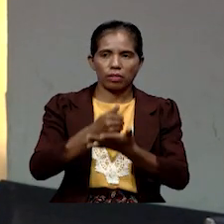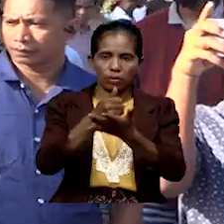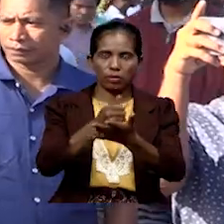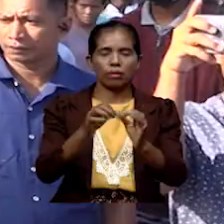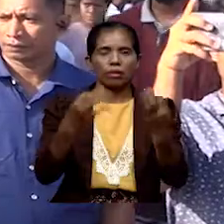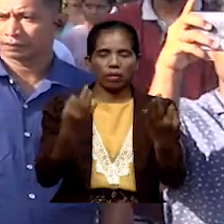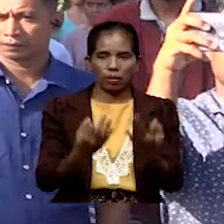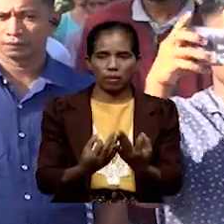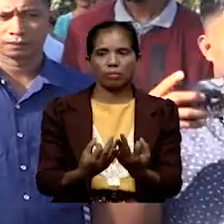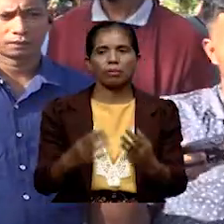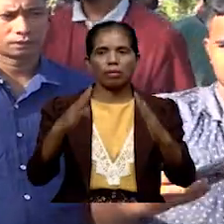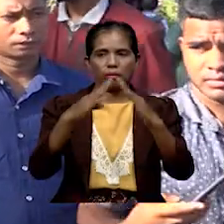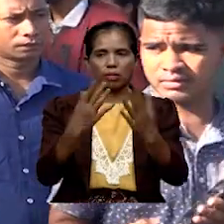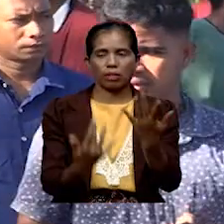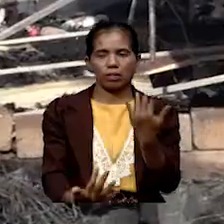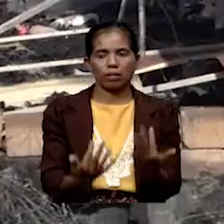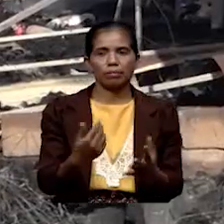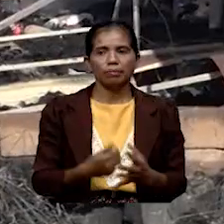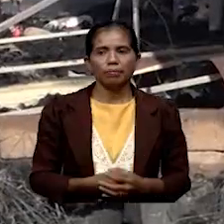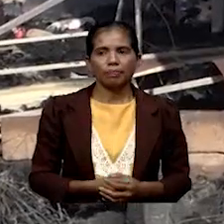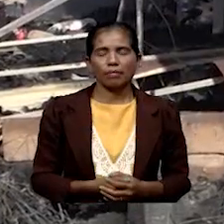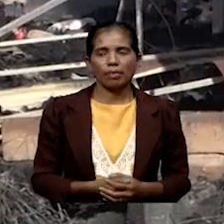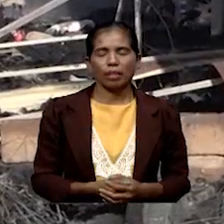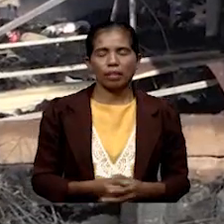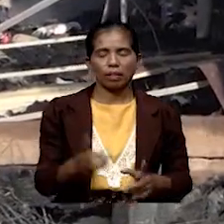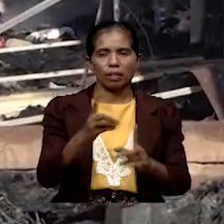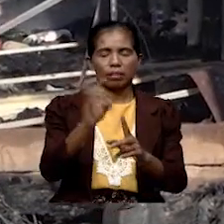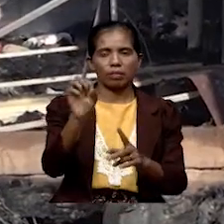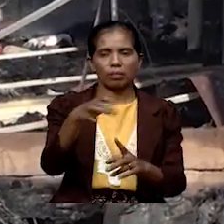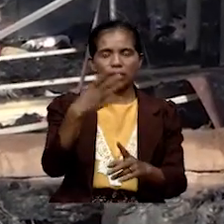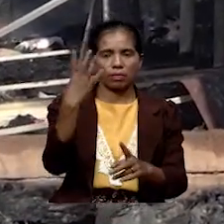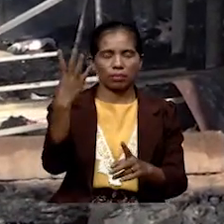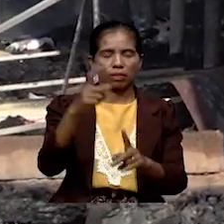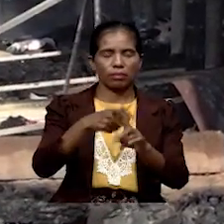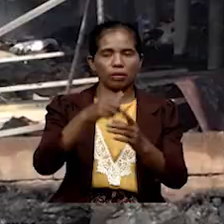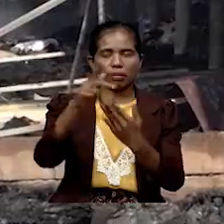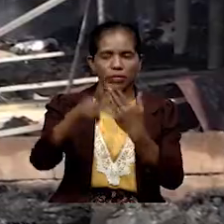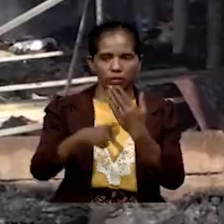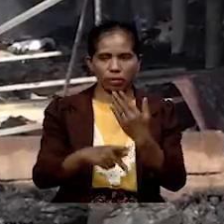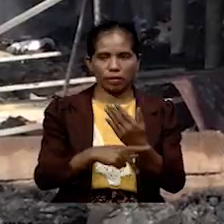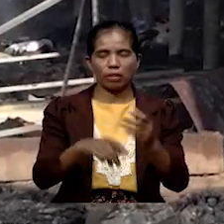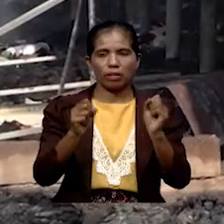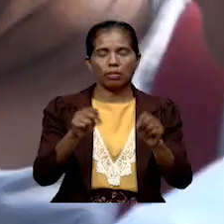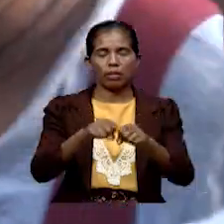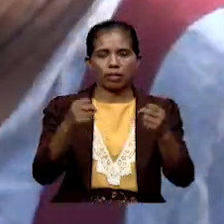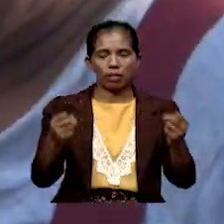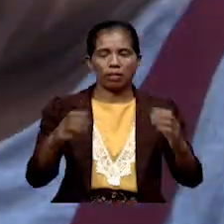estragos. Incêndio e mercado manlewana ne acontece a Lawrence Sanusing Hat em fevereiro, tinha ne onde estraga